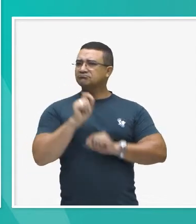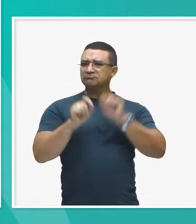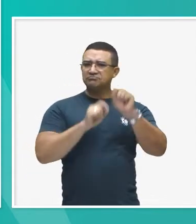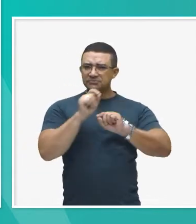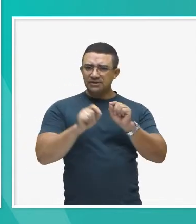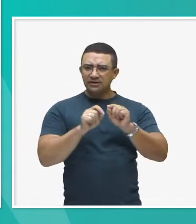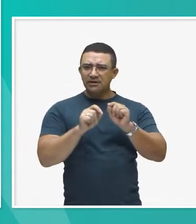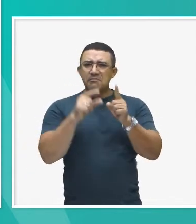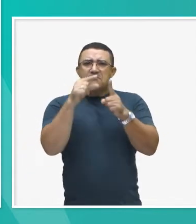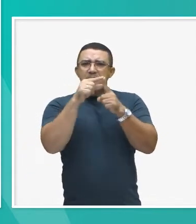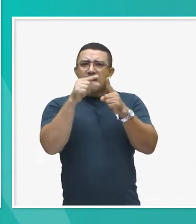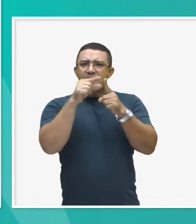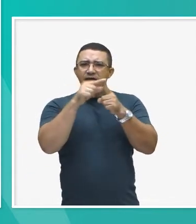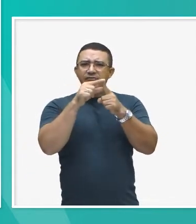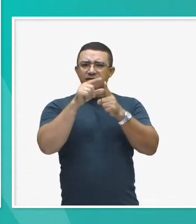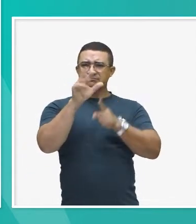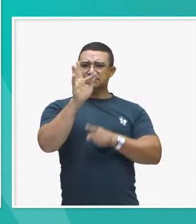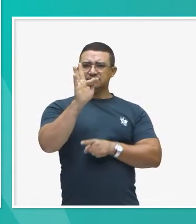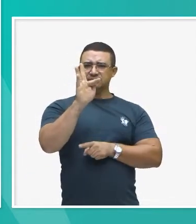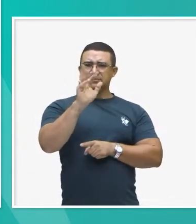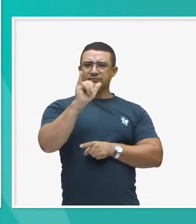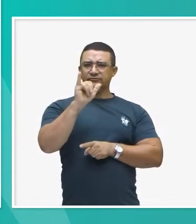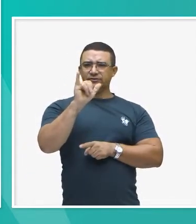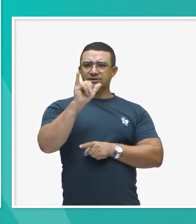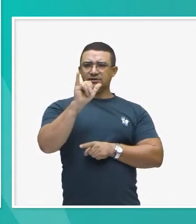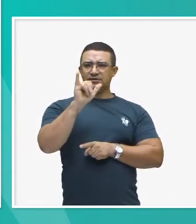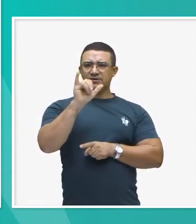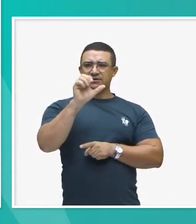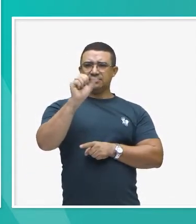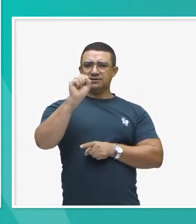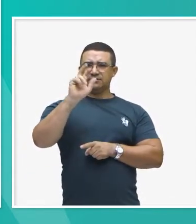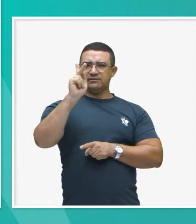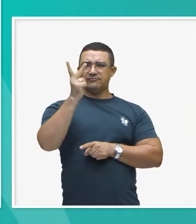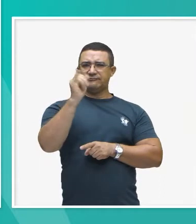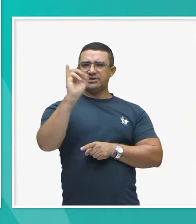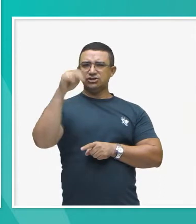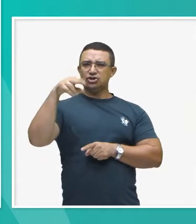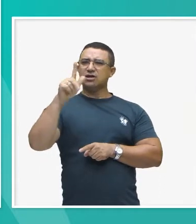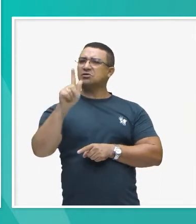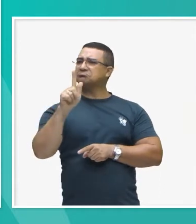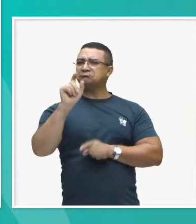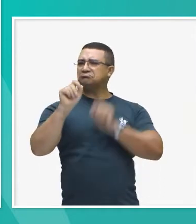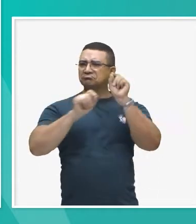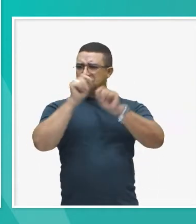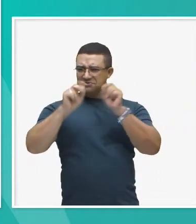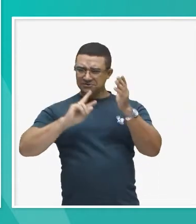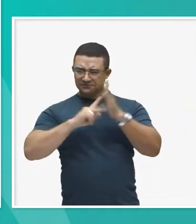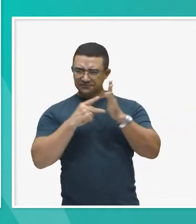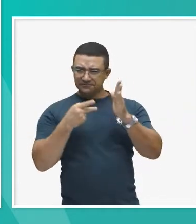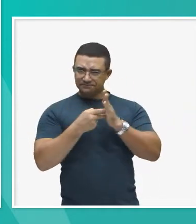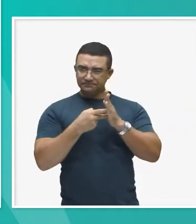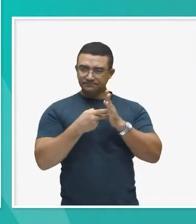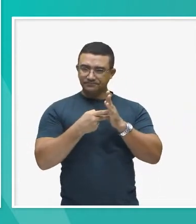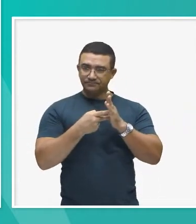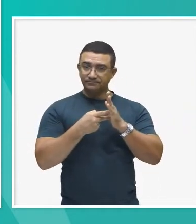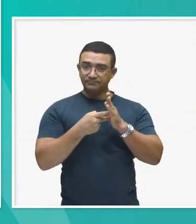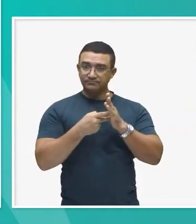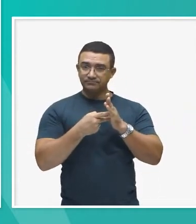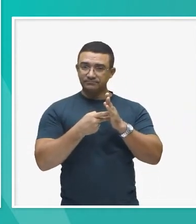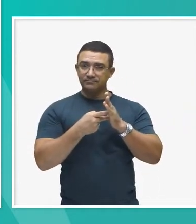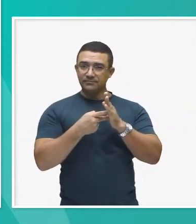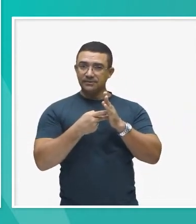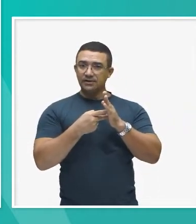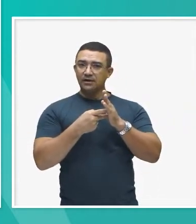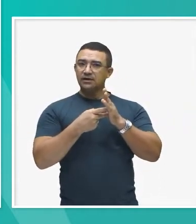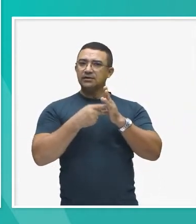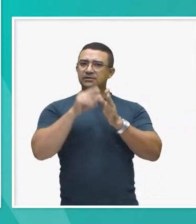vocês viram aí, escutaram inúmeras frases, né? Nessas 4 orações, nessas 4 frases. Fishing vessel